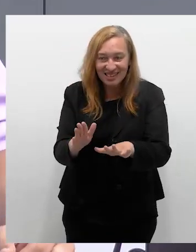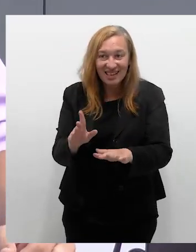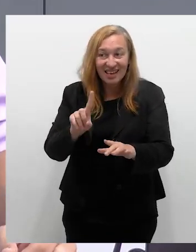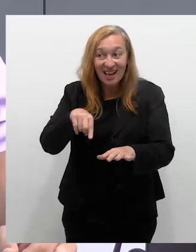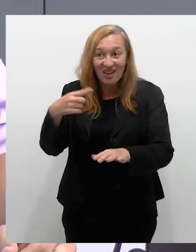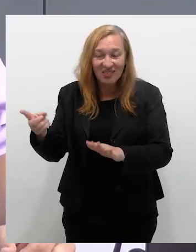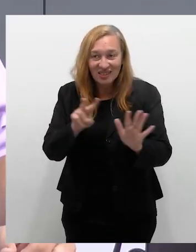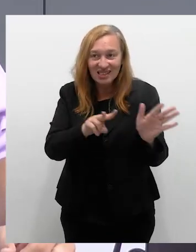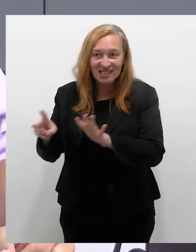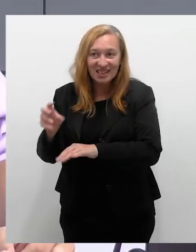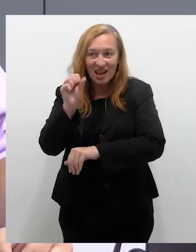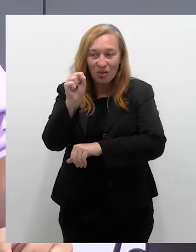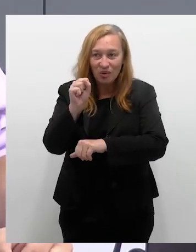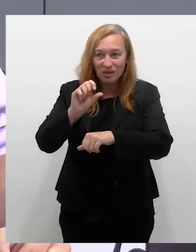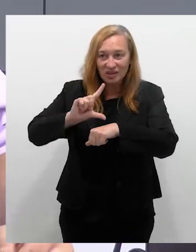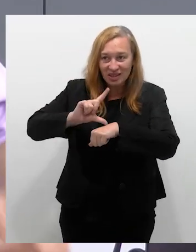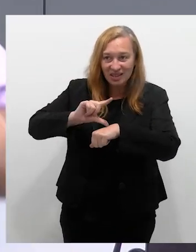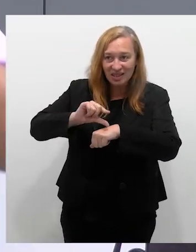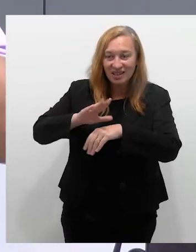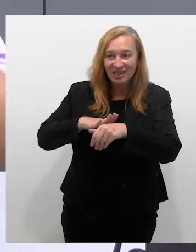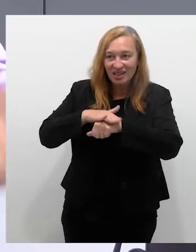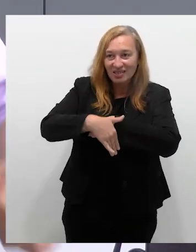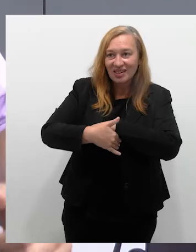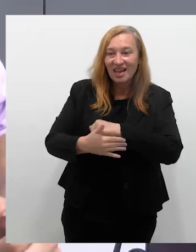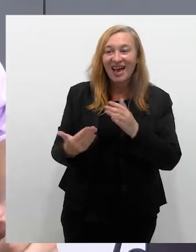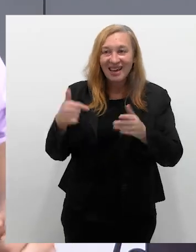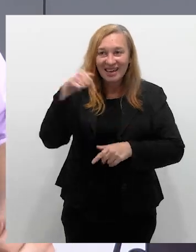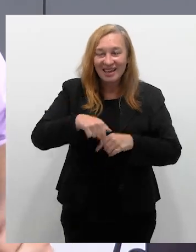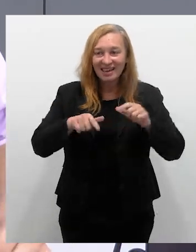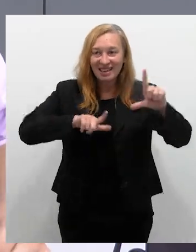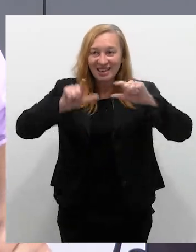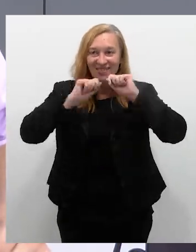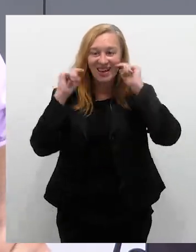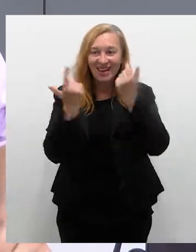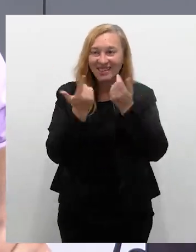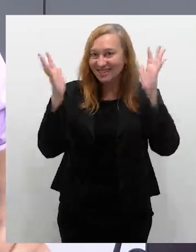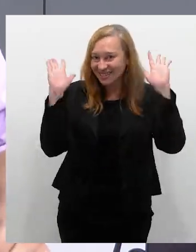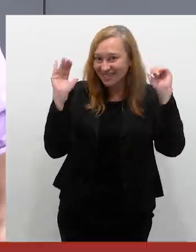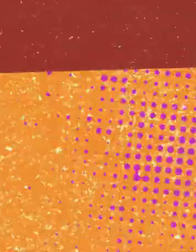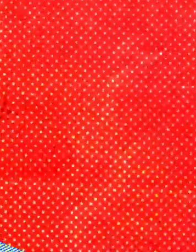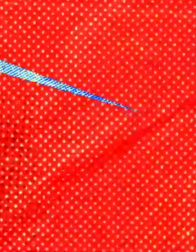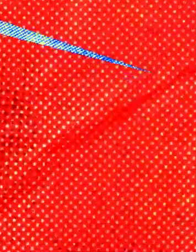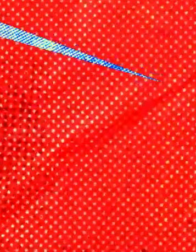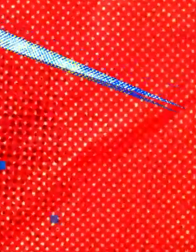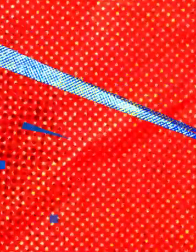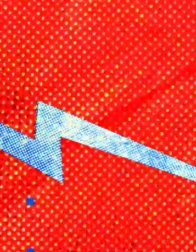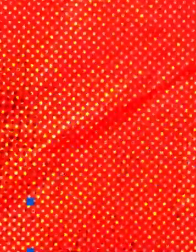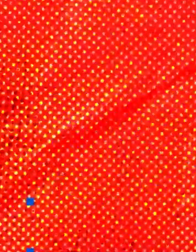Deus e até a semana que vem, às 8 da noite, aqui na TV Alerj. Tchau, tchau!